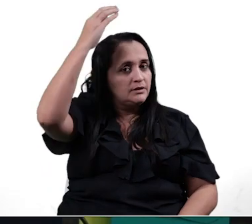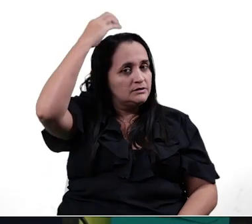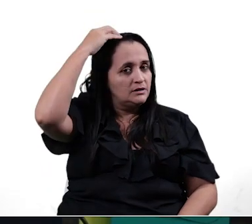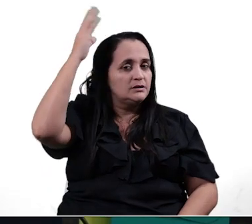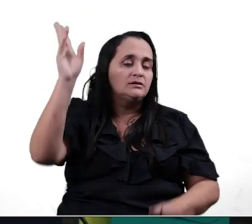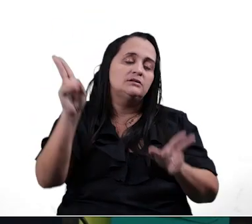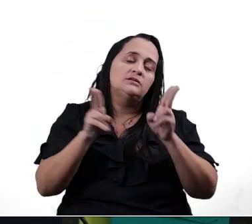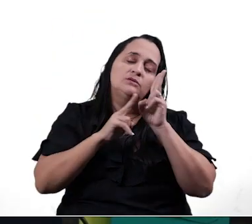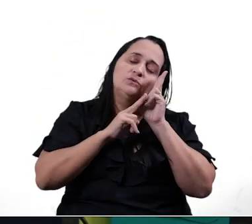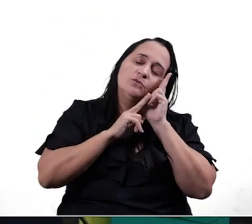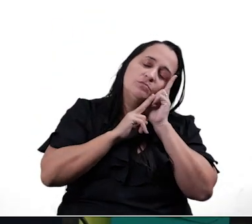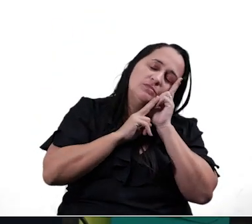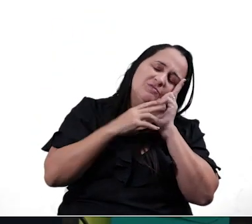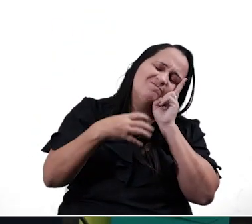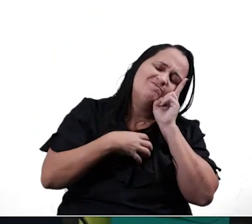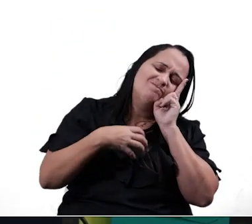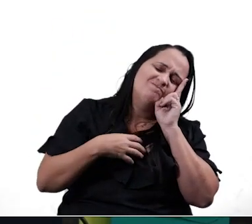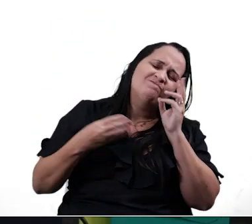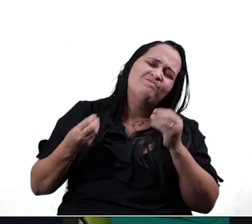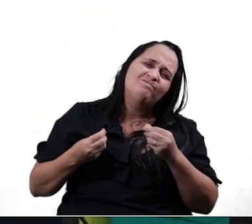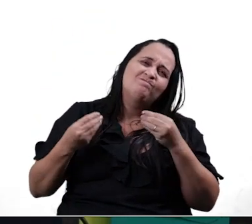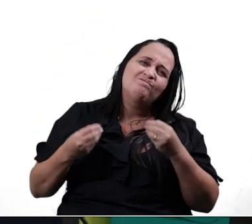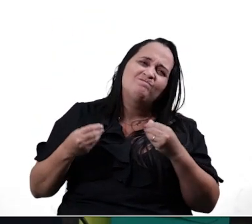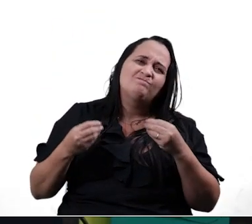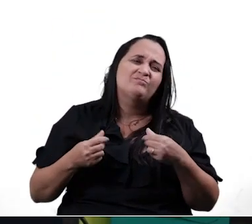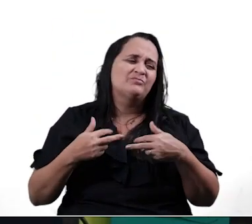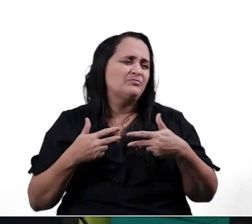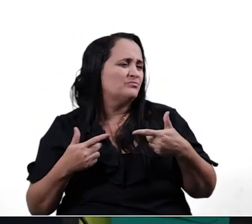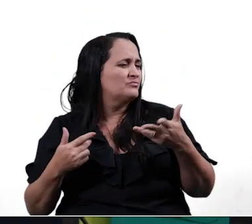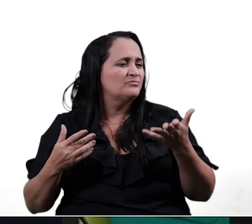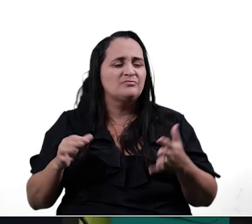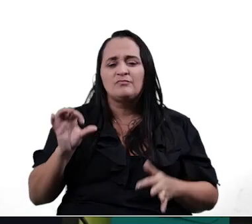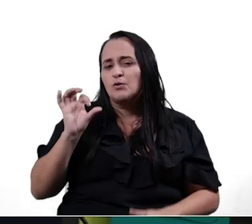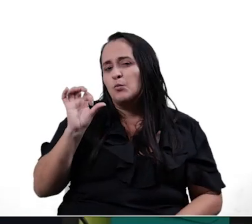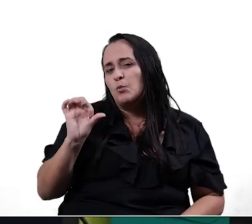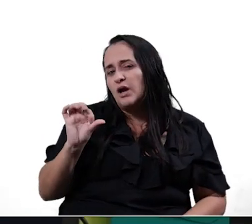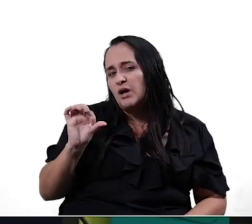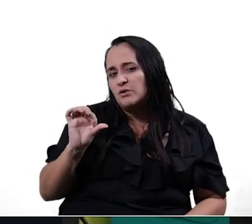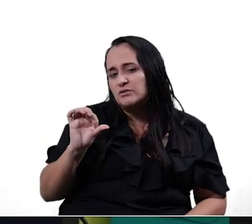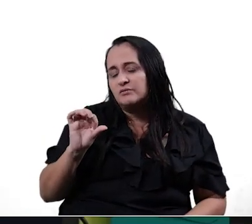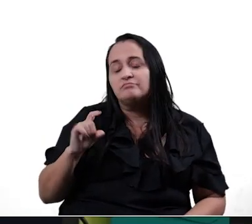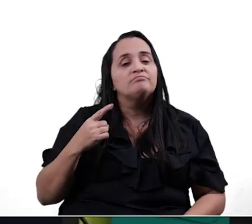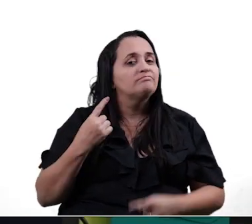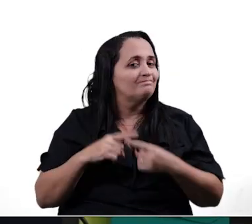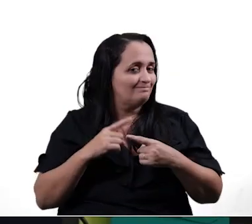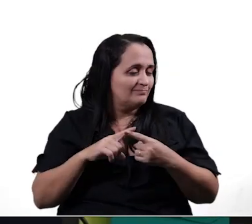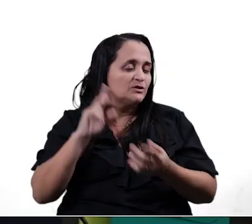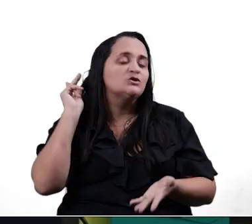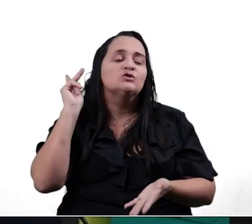daqueles colchões que tinha algo incomodando e sentisse o carocinho de ervilha, é porque ela era uma princesa de